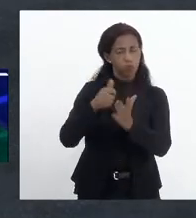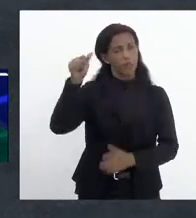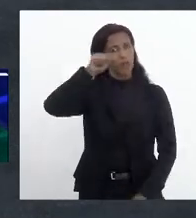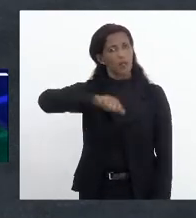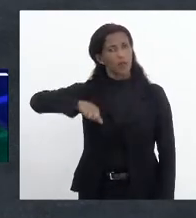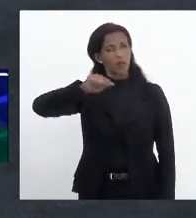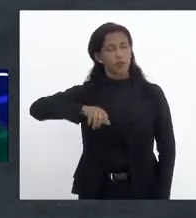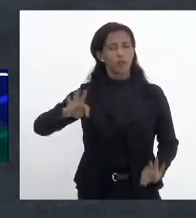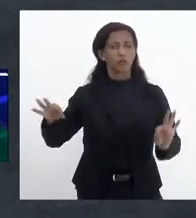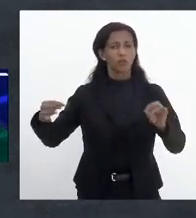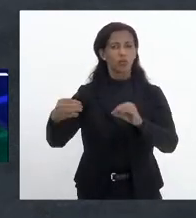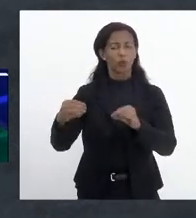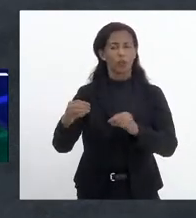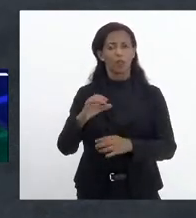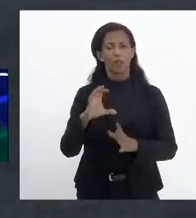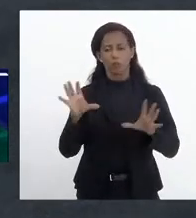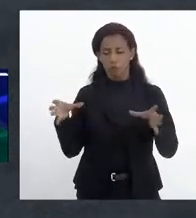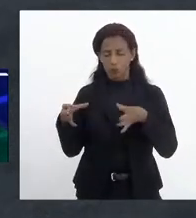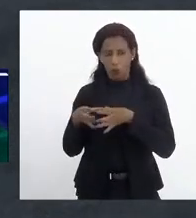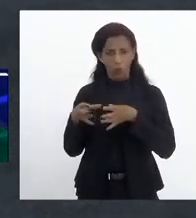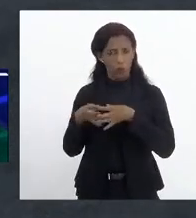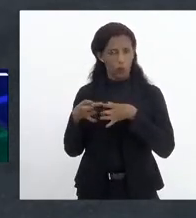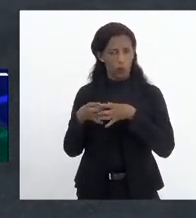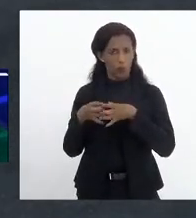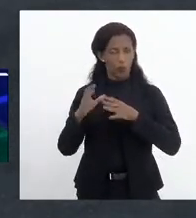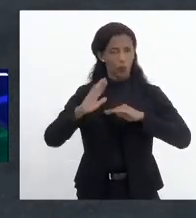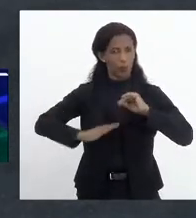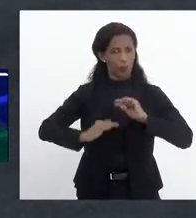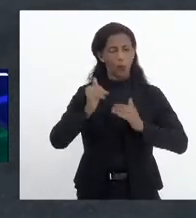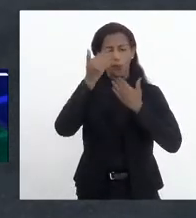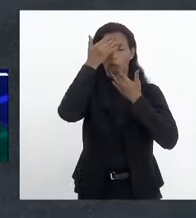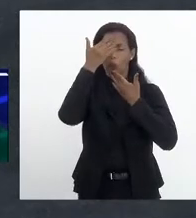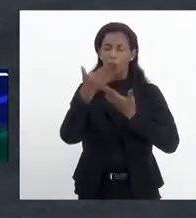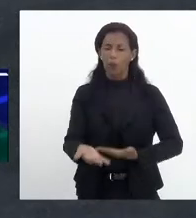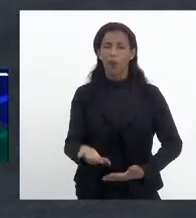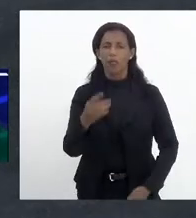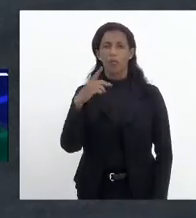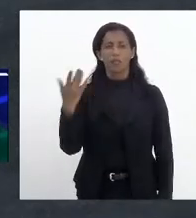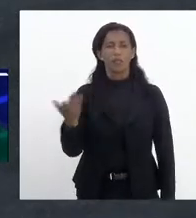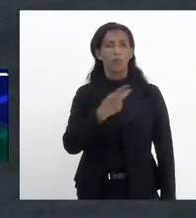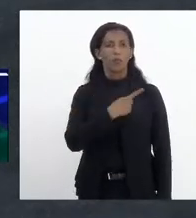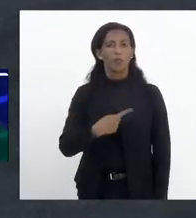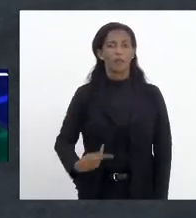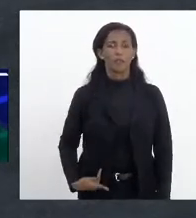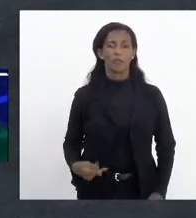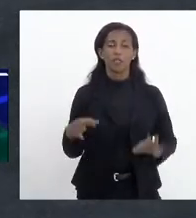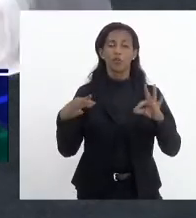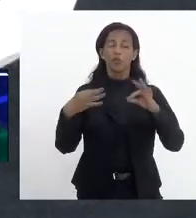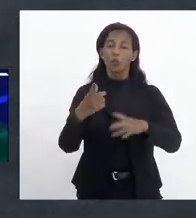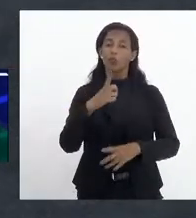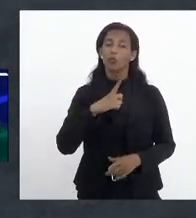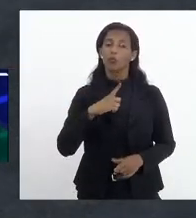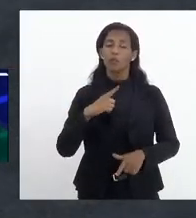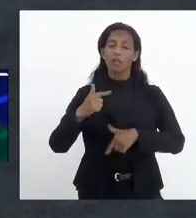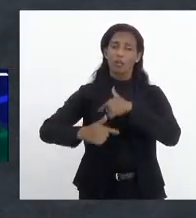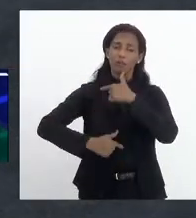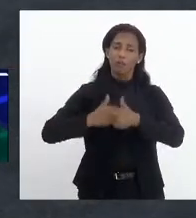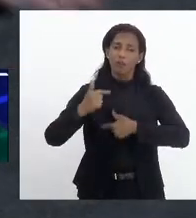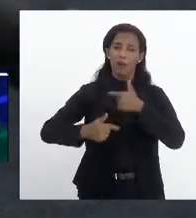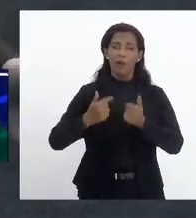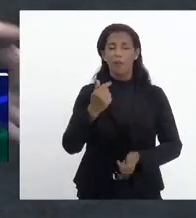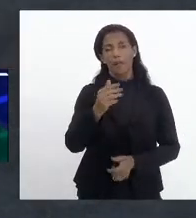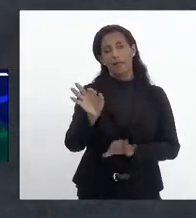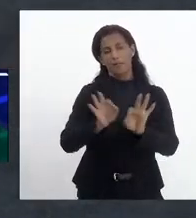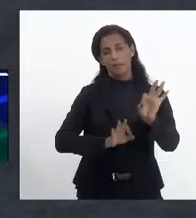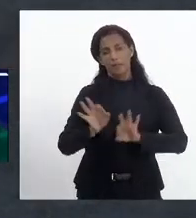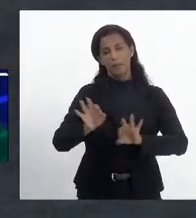e de toda a classe dos auditores fiscais. Muito obrigado, senhor presidente, por tudo que tem feito para que esse projeto